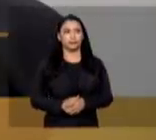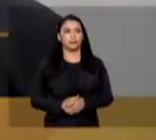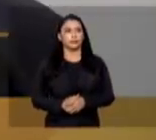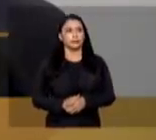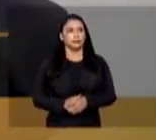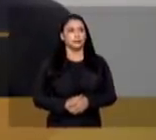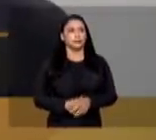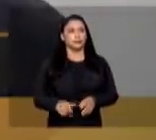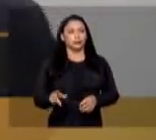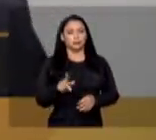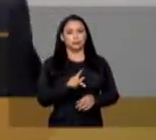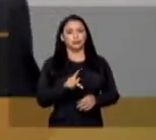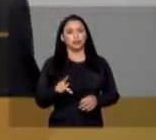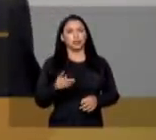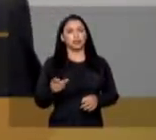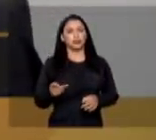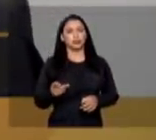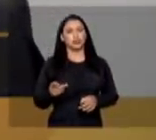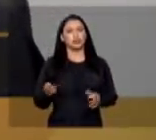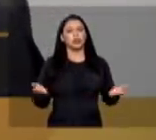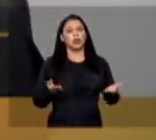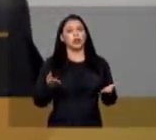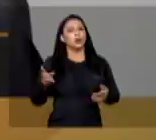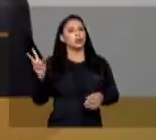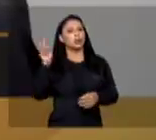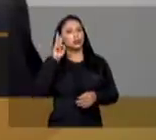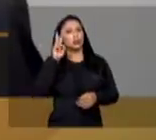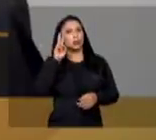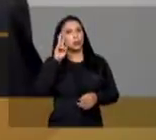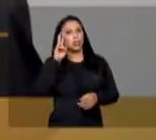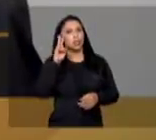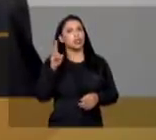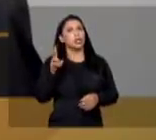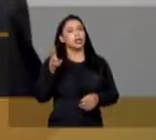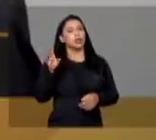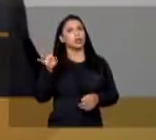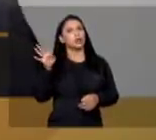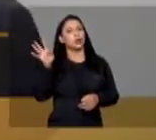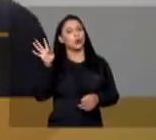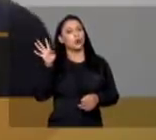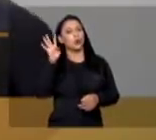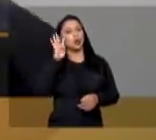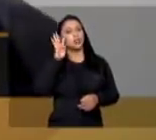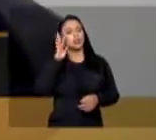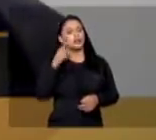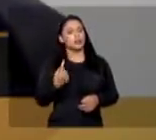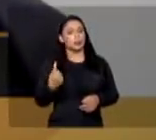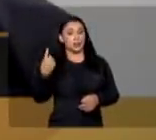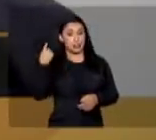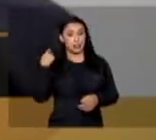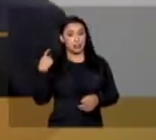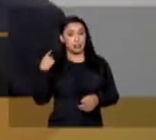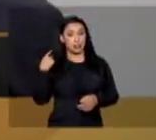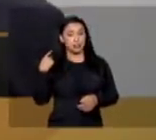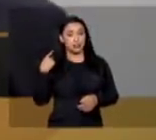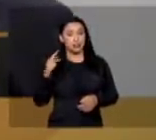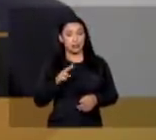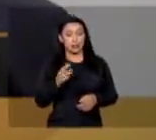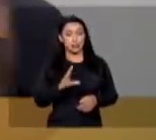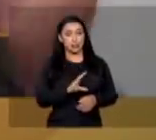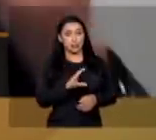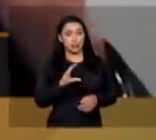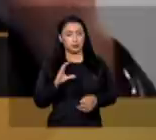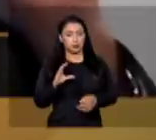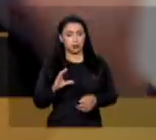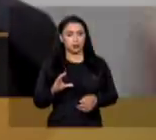Presidente, eu já lembrei aqui na sessão de quarta-feira que nós, neste habeas